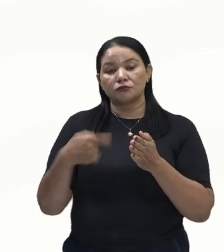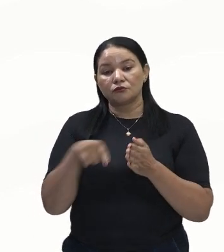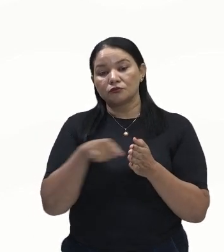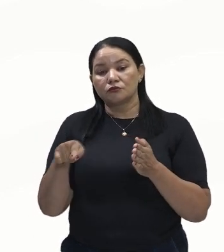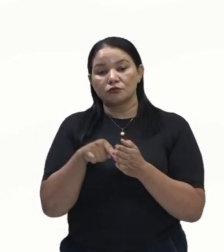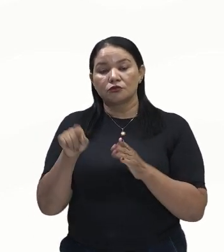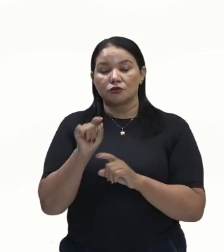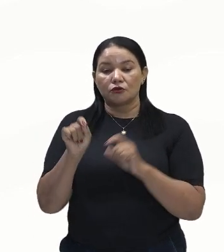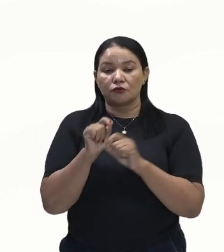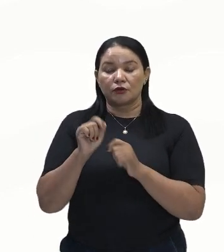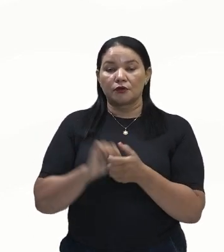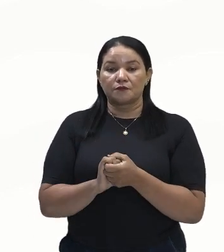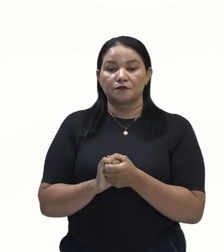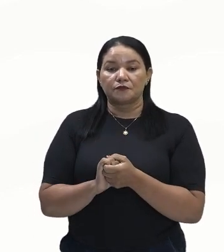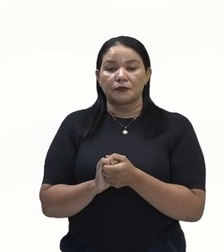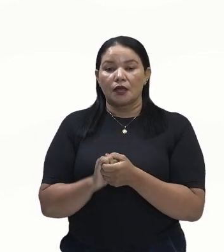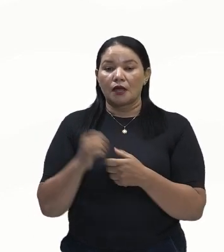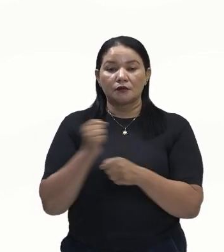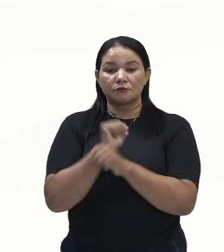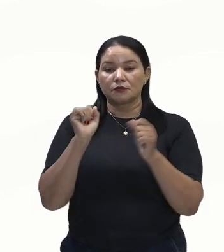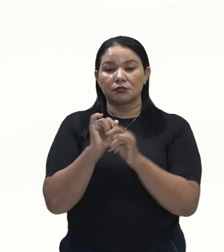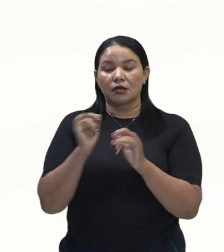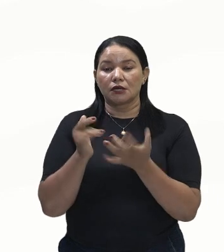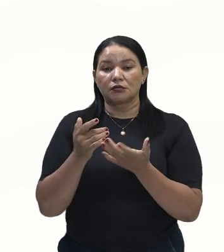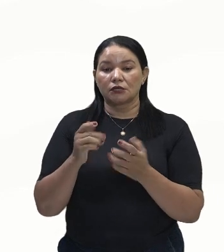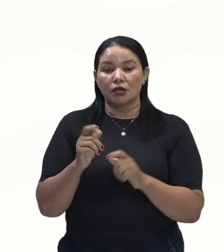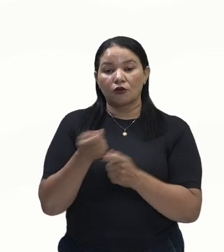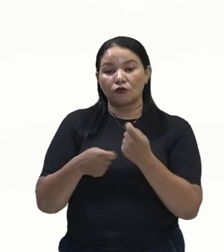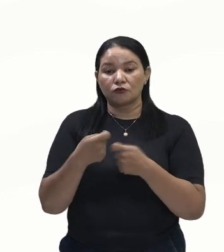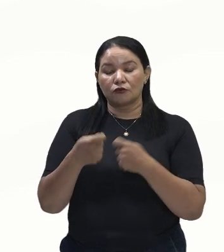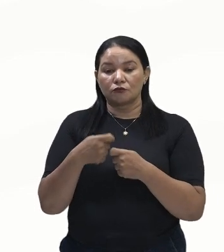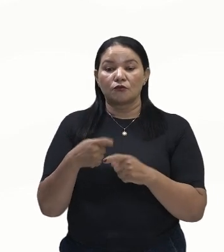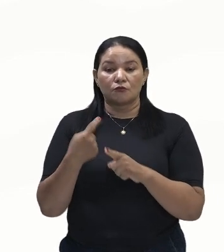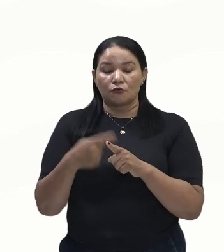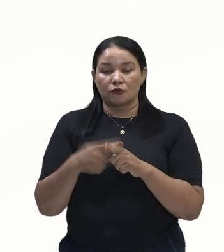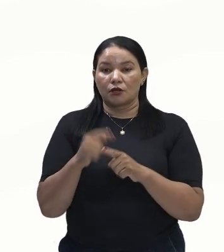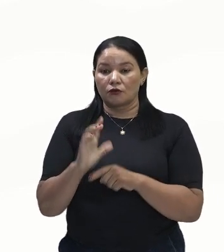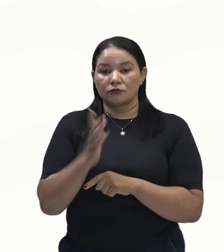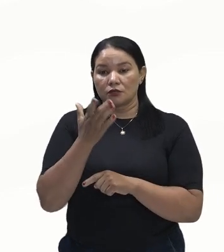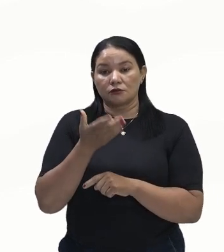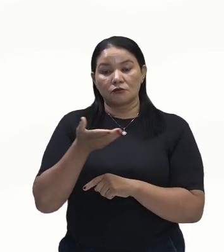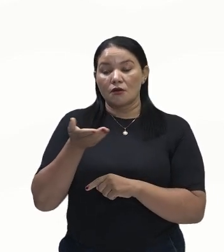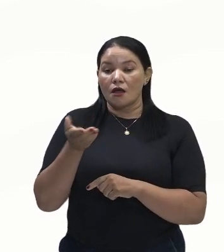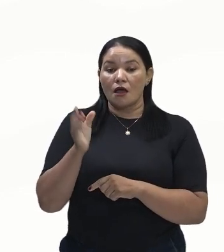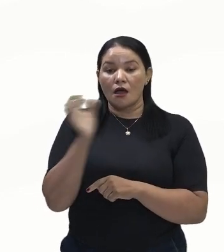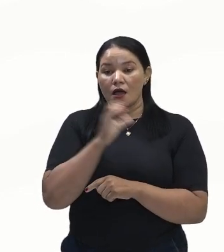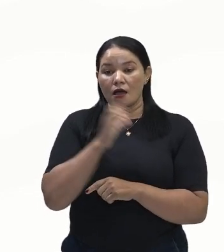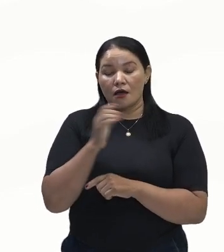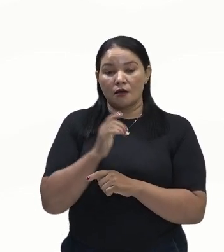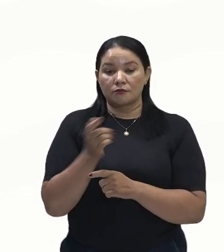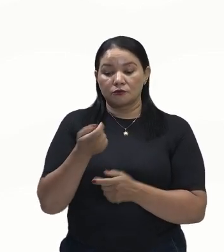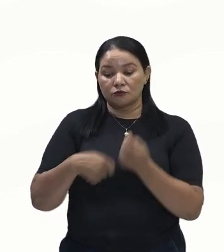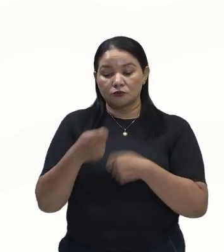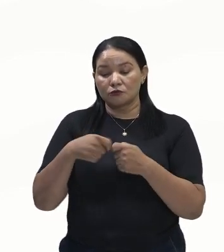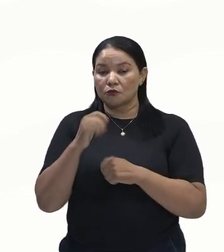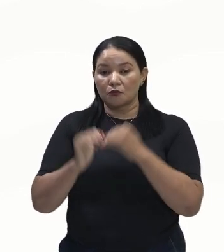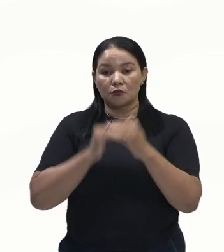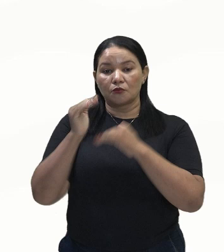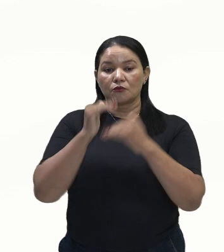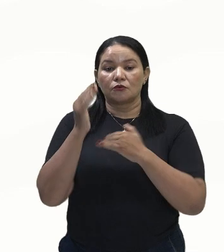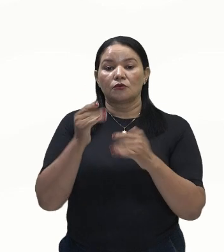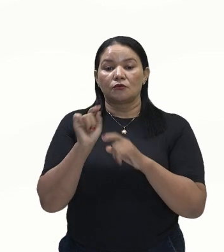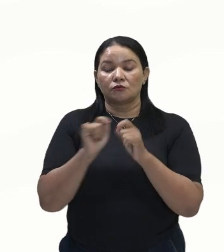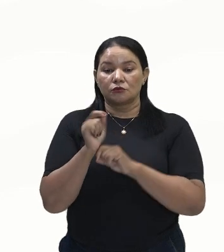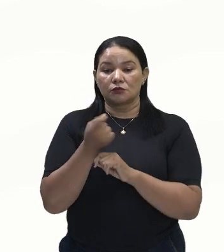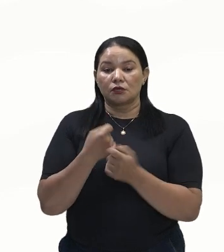de milagre econômico. O que acontece nesse período? Rápido crescimento econômico, com investimento